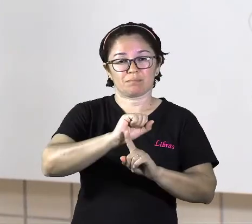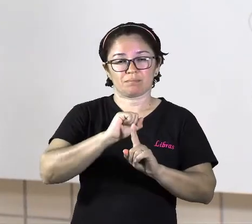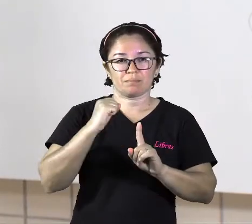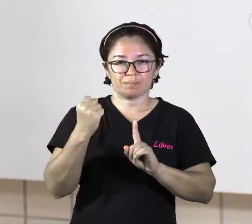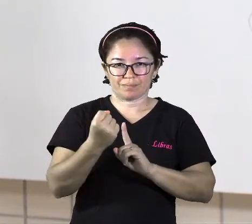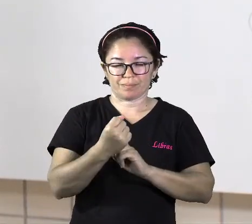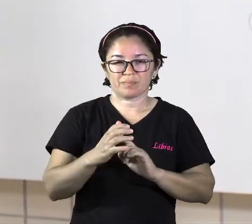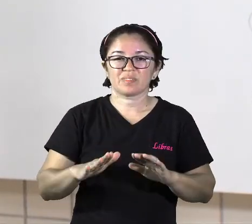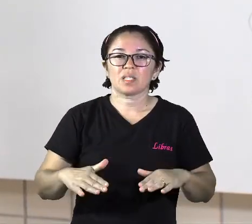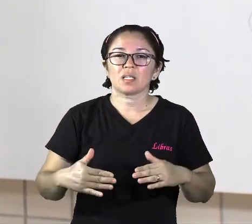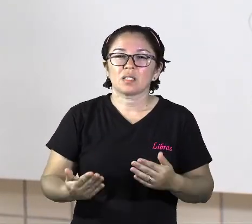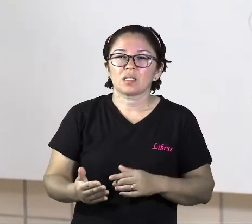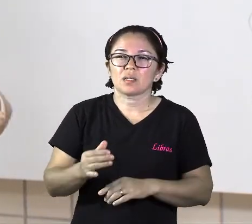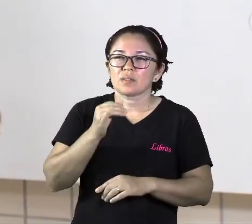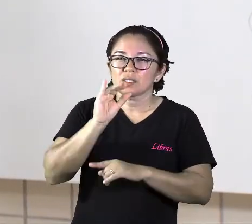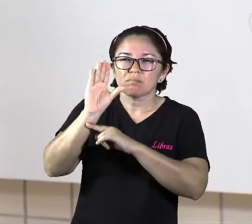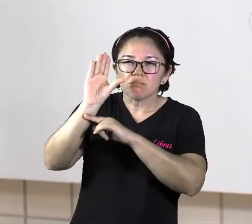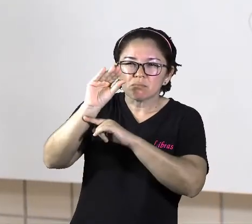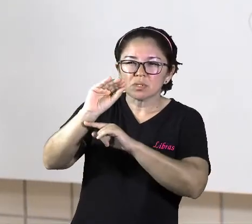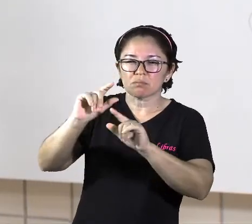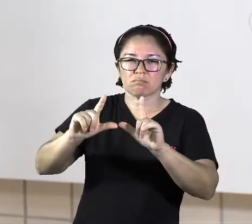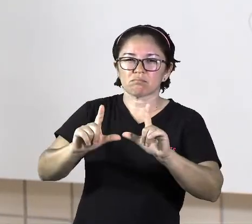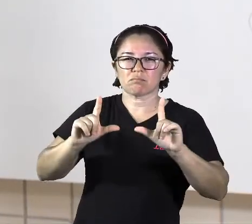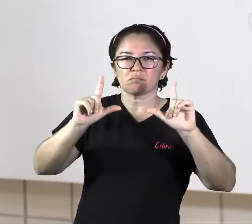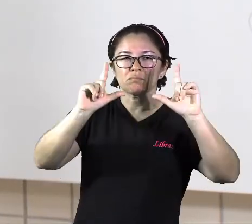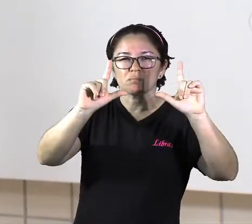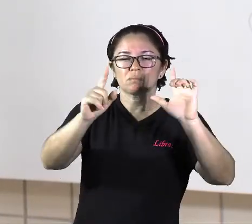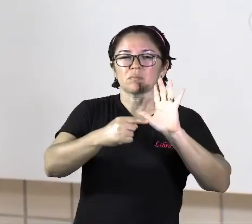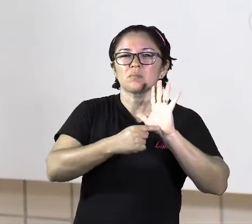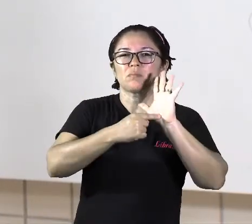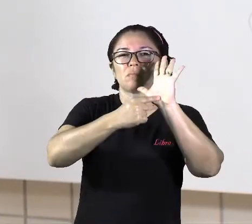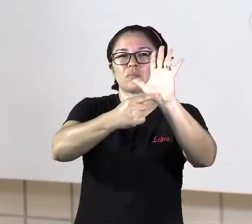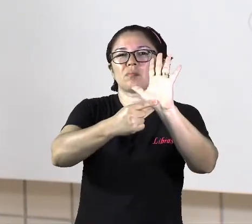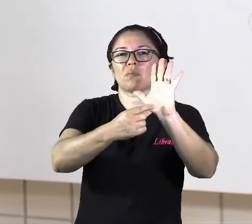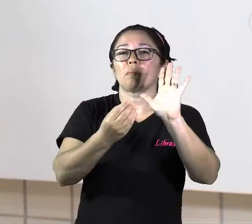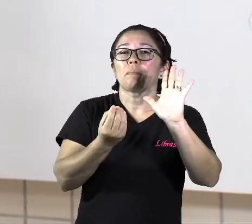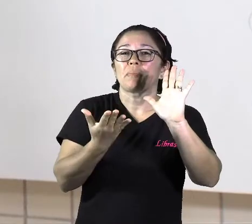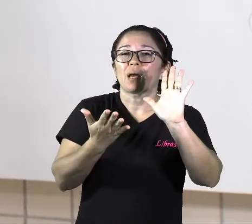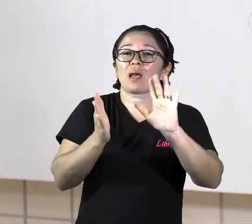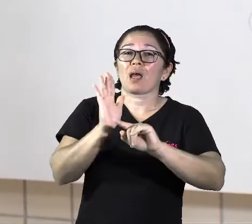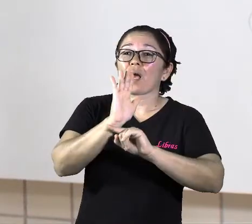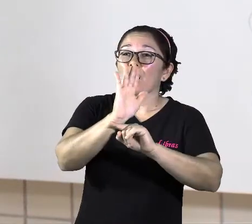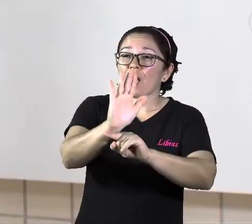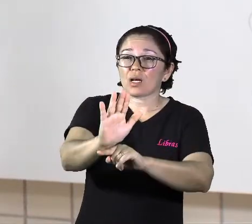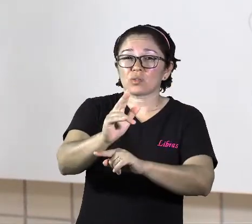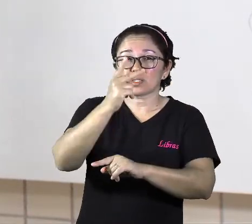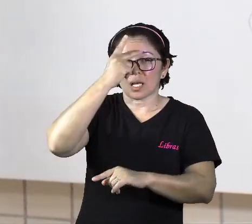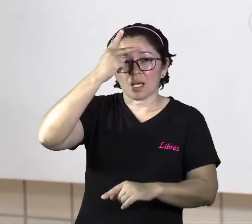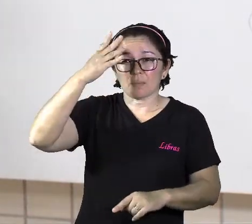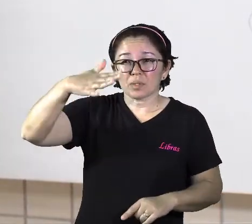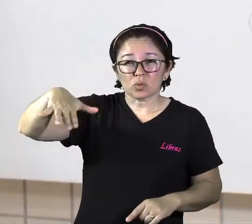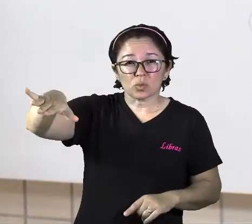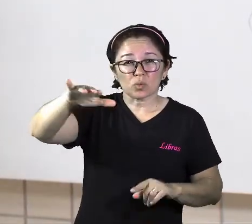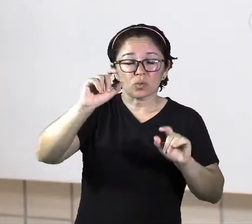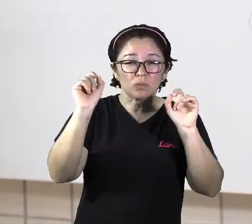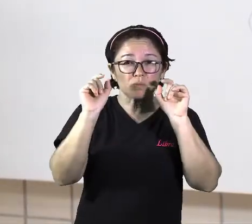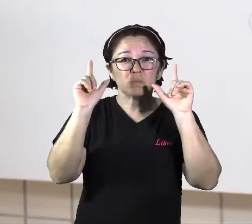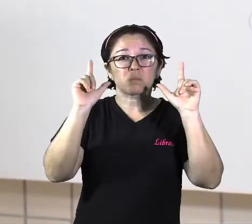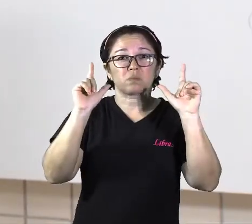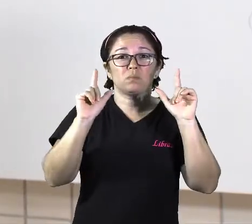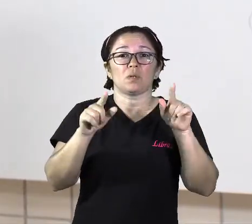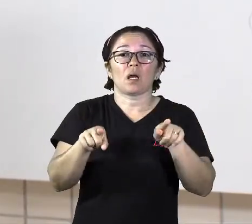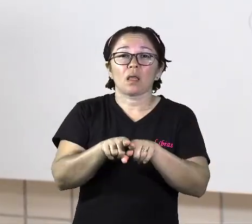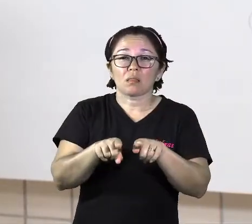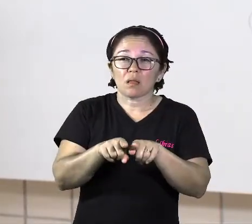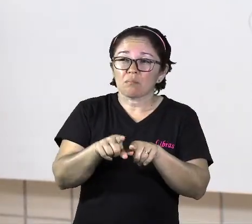Não uma revolta, mas gerar uma reflexão nas pessoas para que elas possam o quê? Denunciar e que a partir daquilo ali mude,